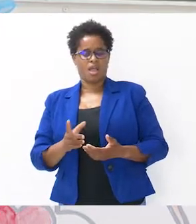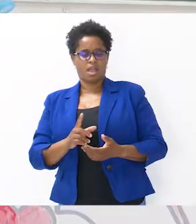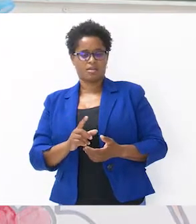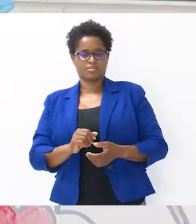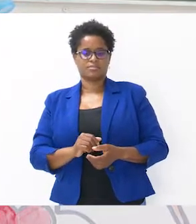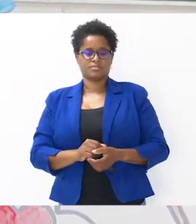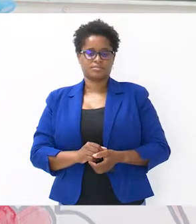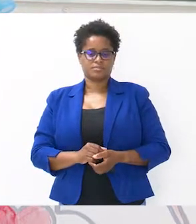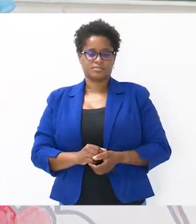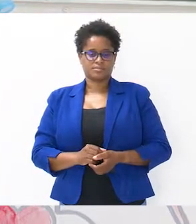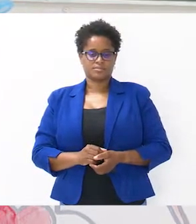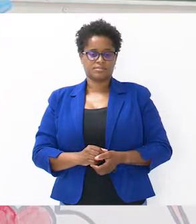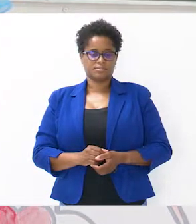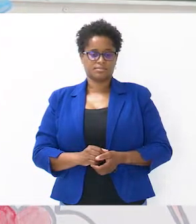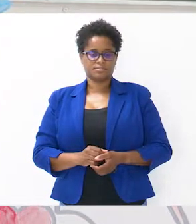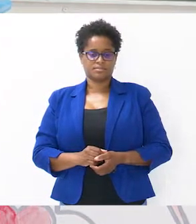raiva!